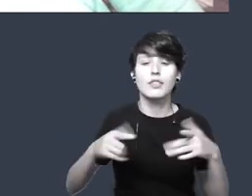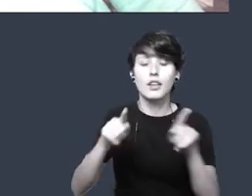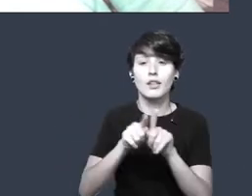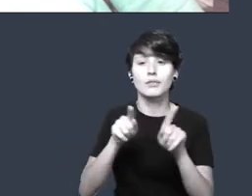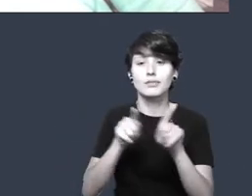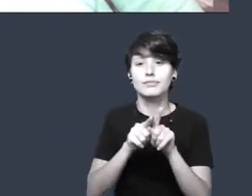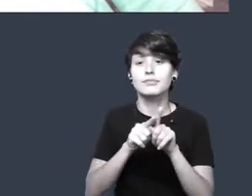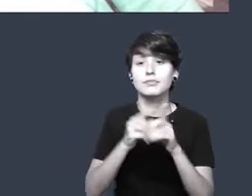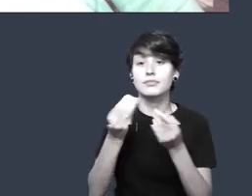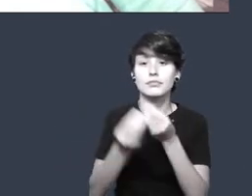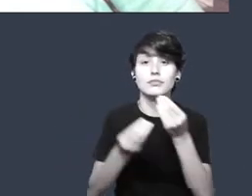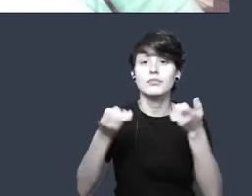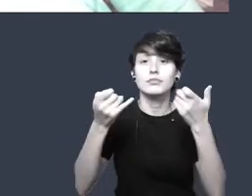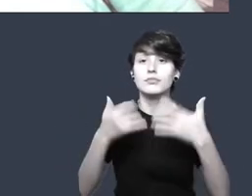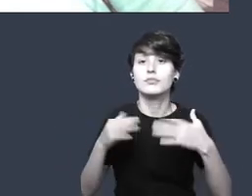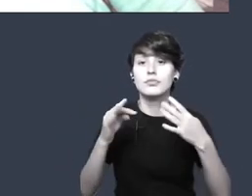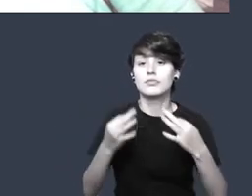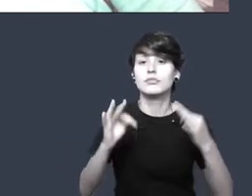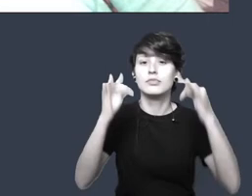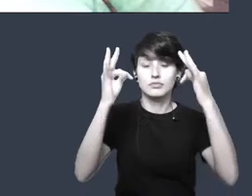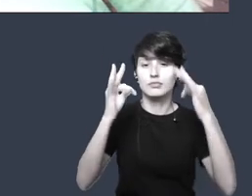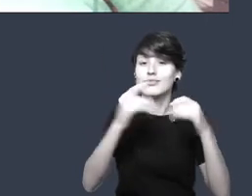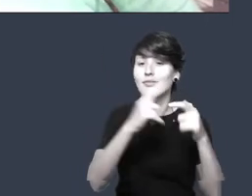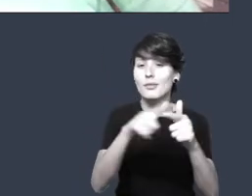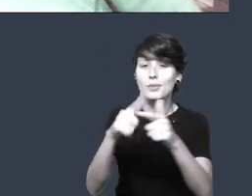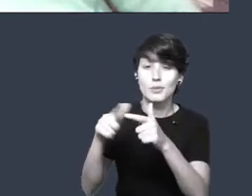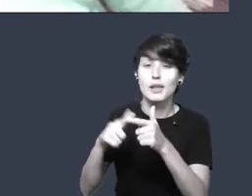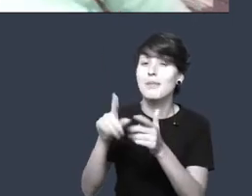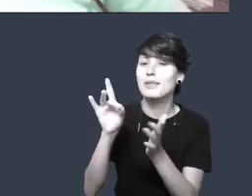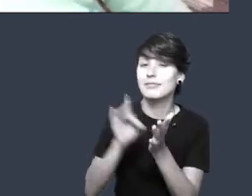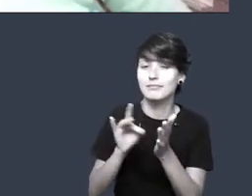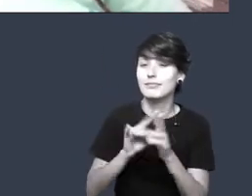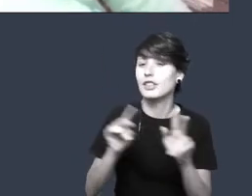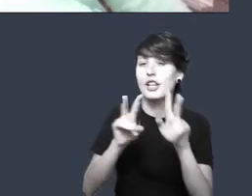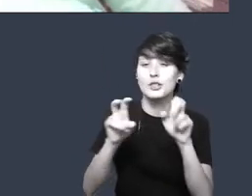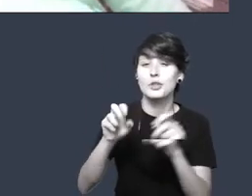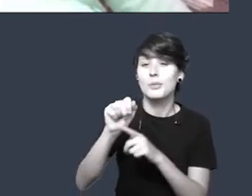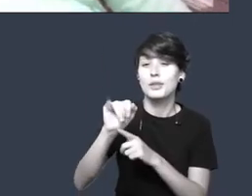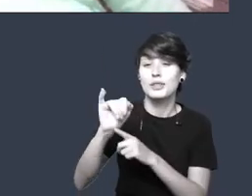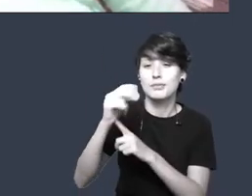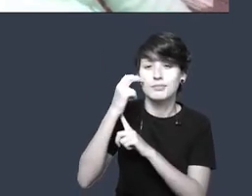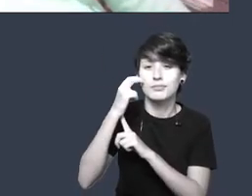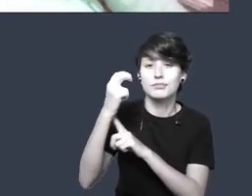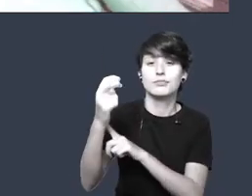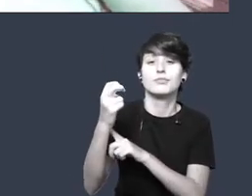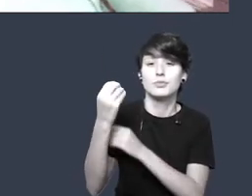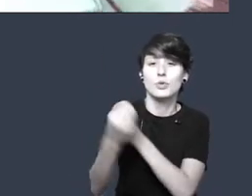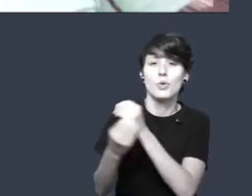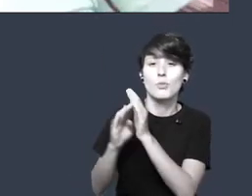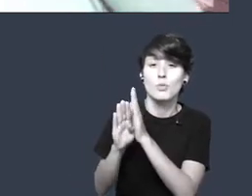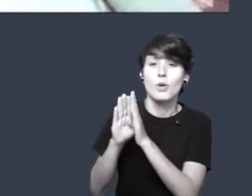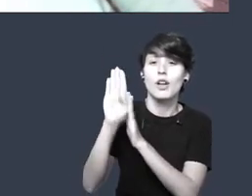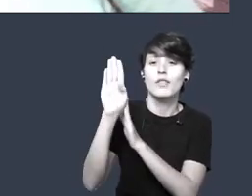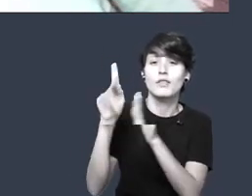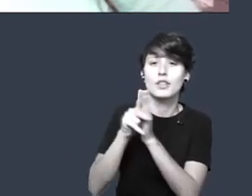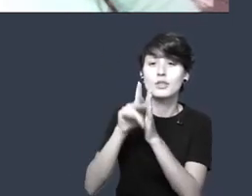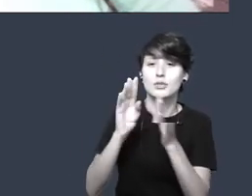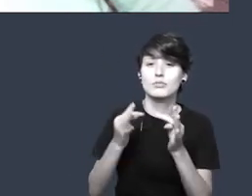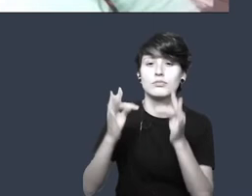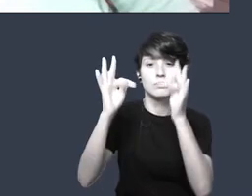as tecnologias, como é que você comunica os problemas mesmo sobre a inteligência artificial, os avanços da inteligência artificial.